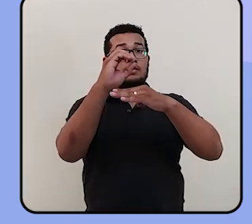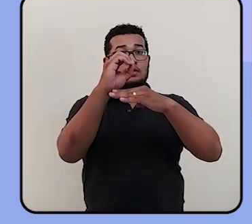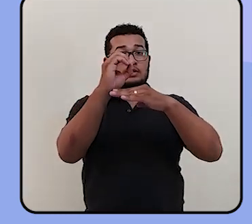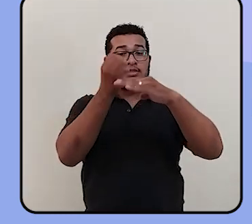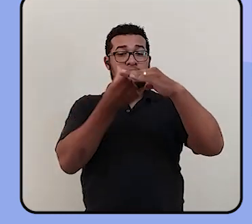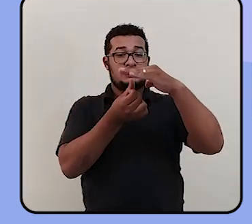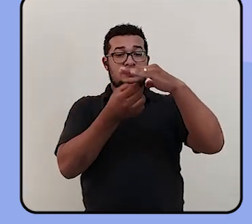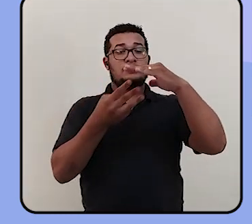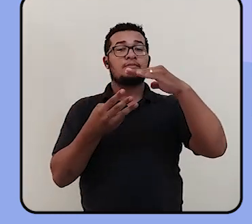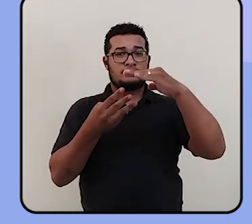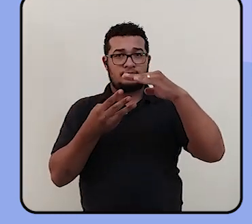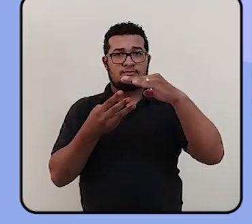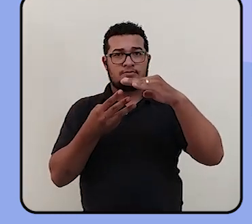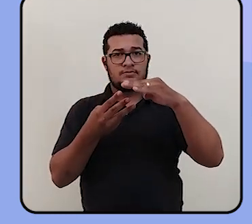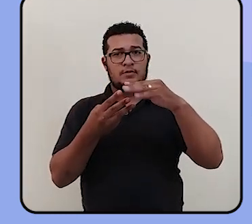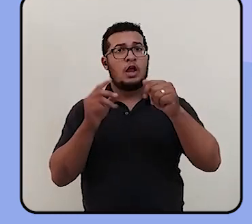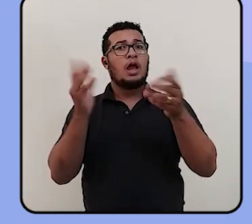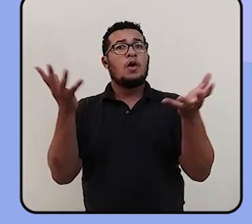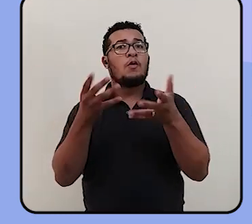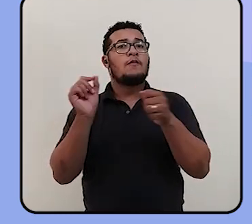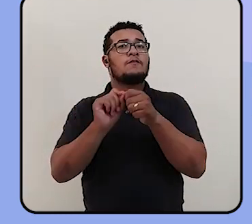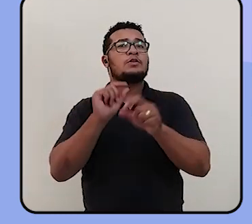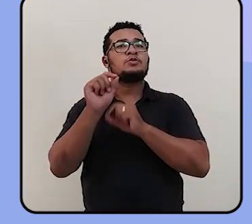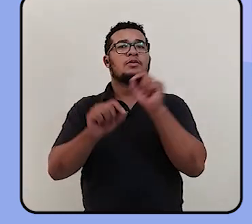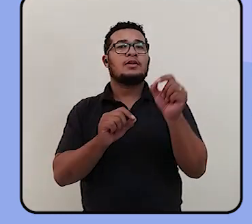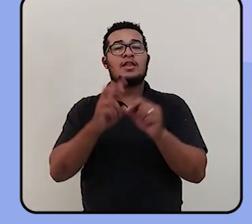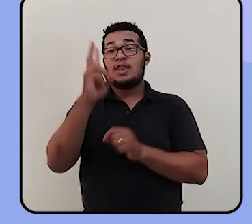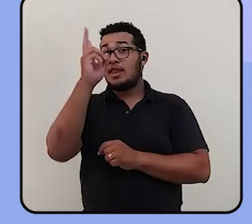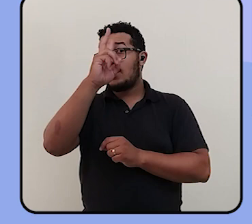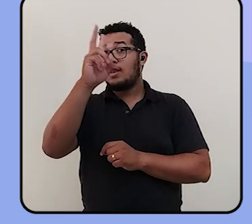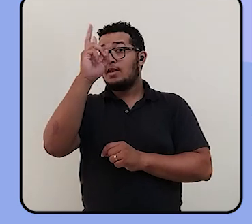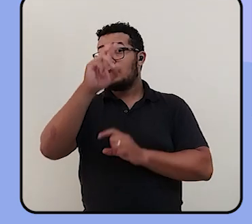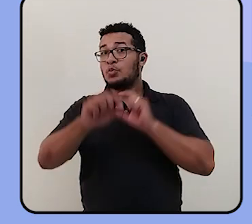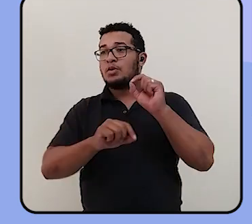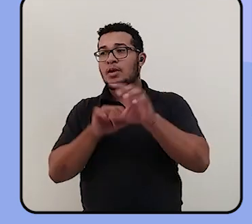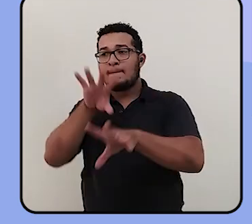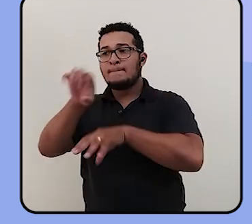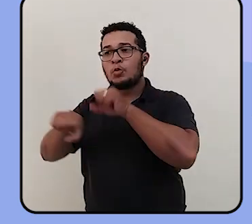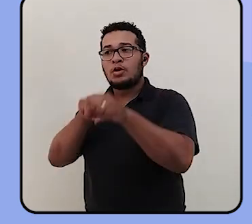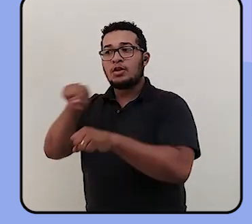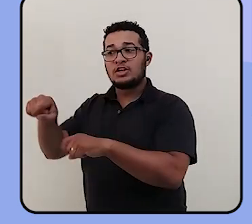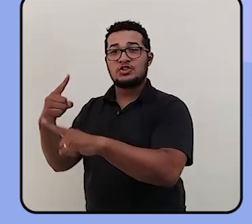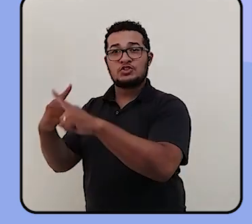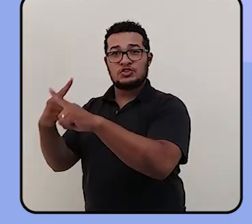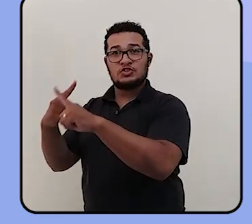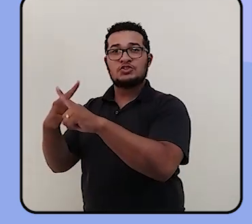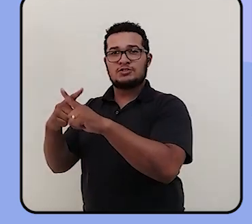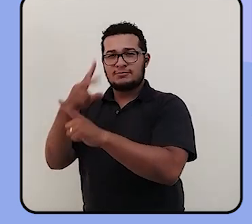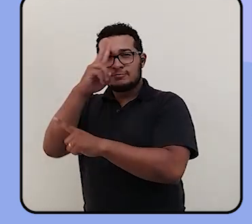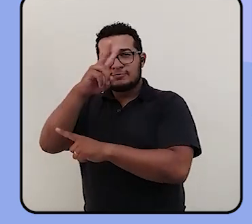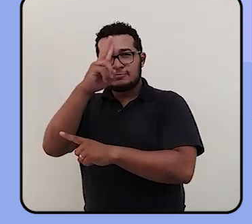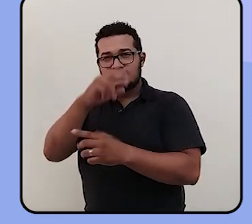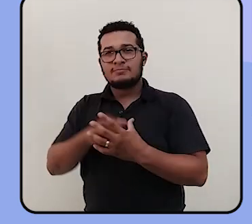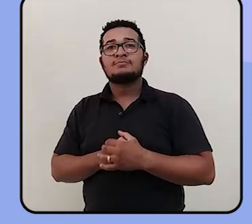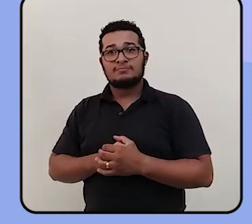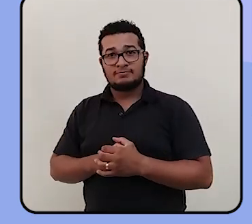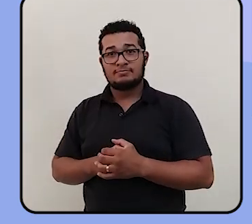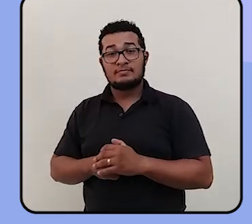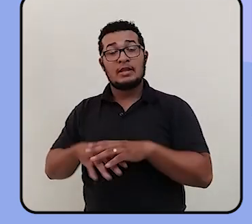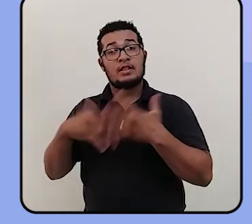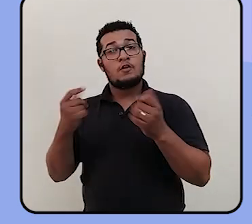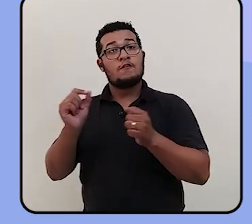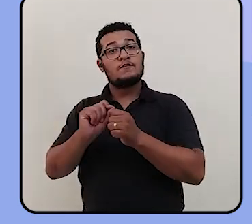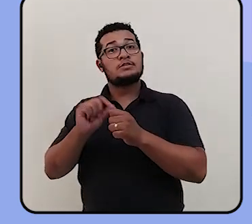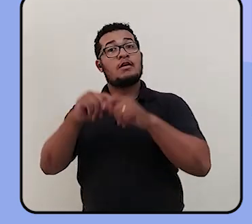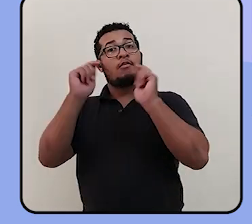para 63. O que nós fazemos aqui agora? Lembrando que nós estamos em busca do valor do x.